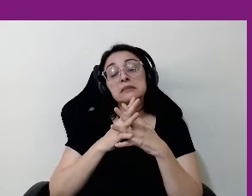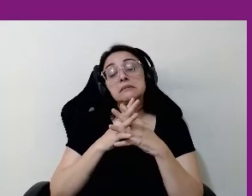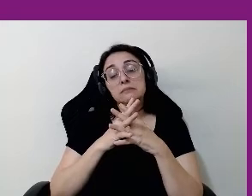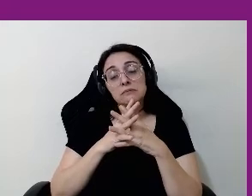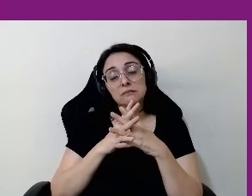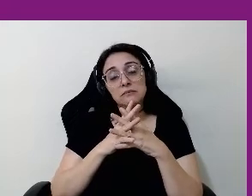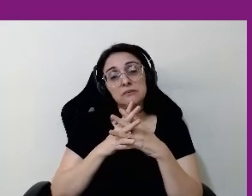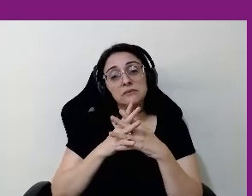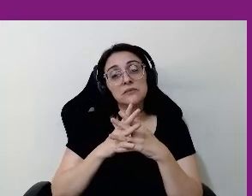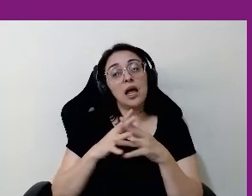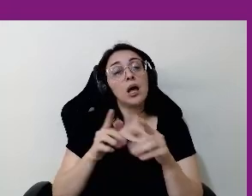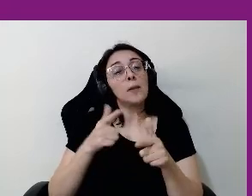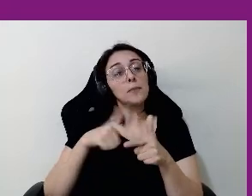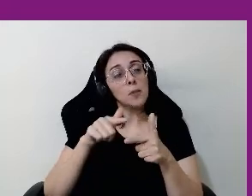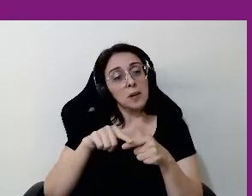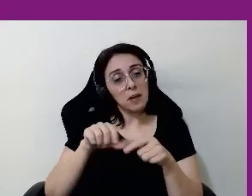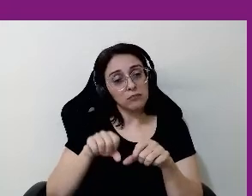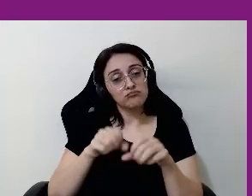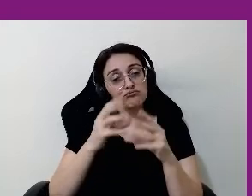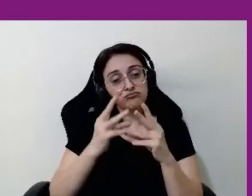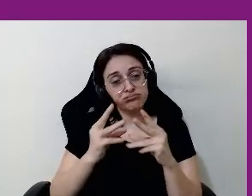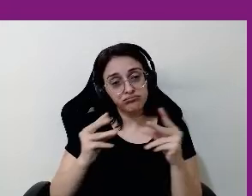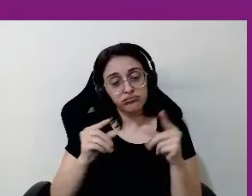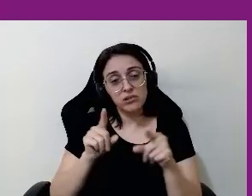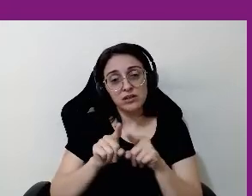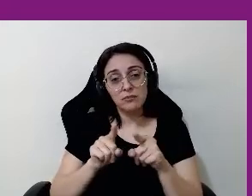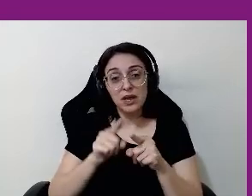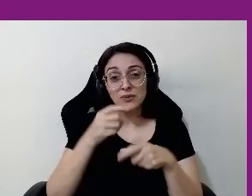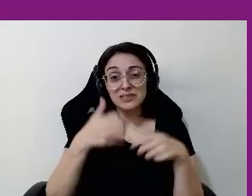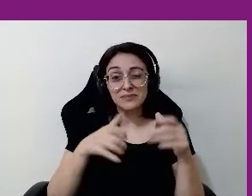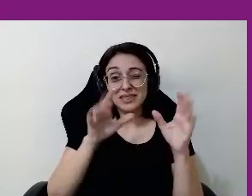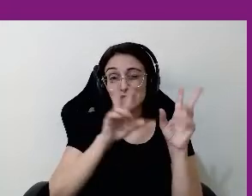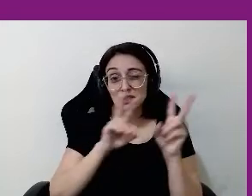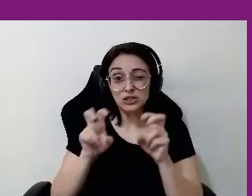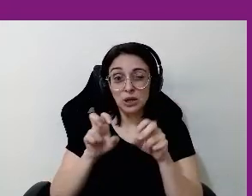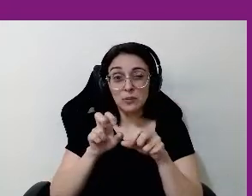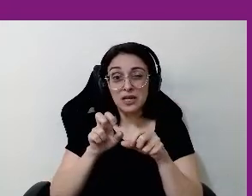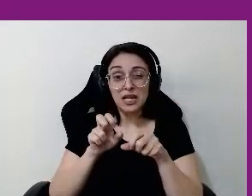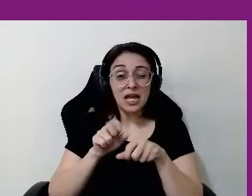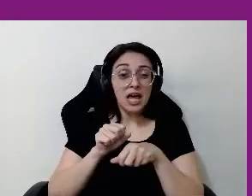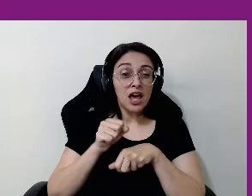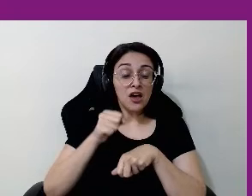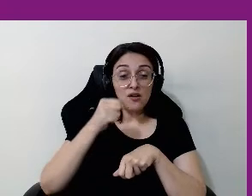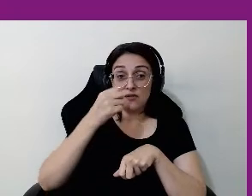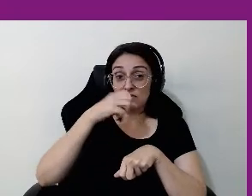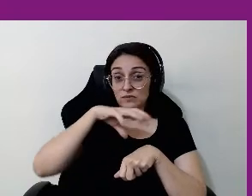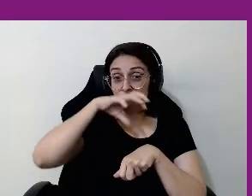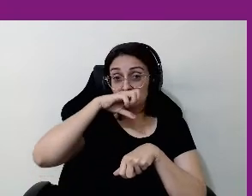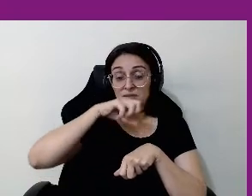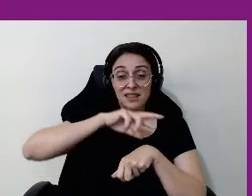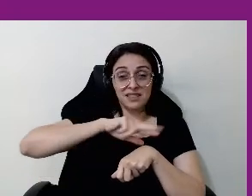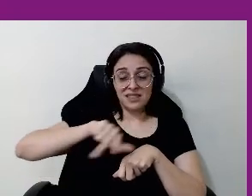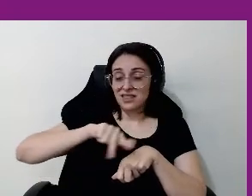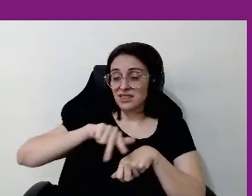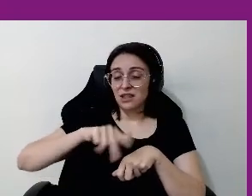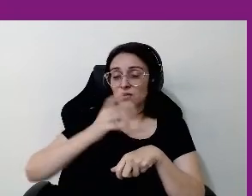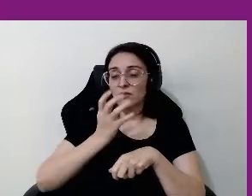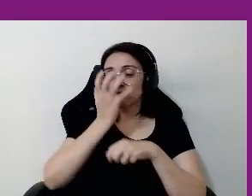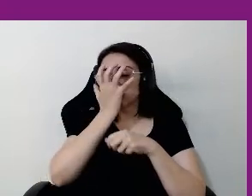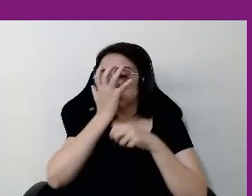a lesão realmente acontece. E aqui eu não vou falar sobre ventilação não invasiva, que já foi extremamente